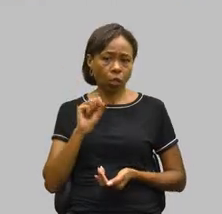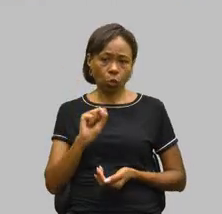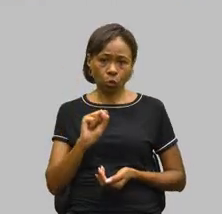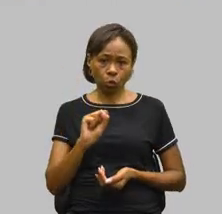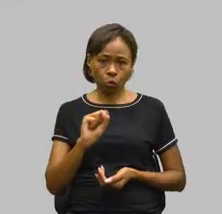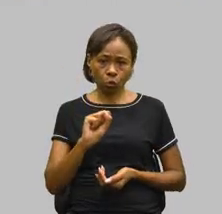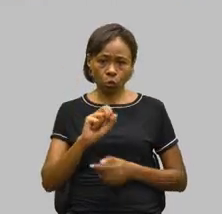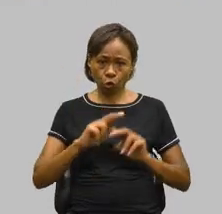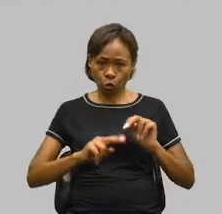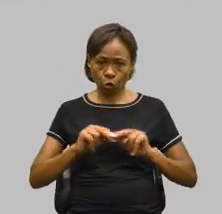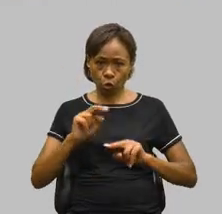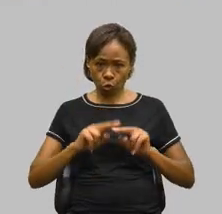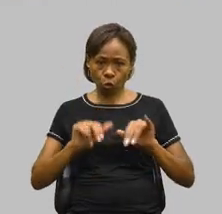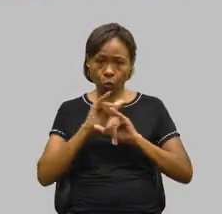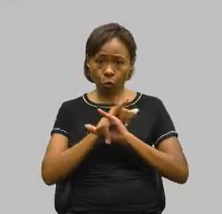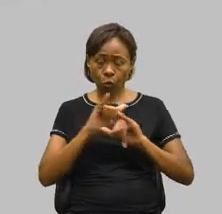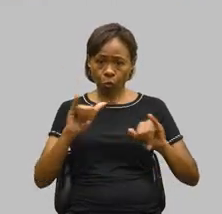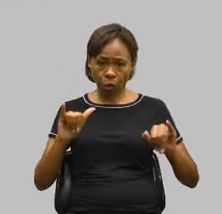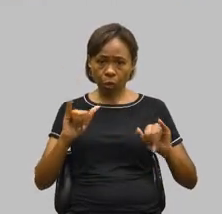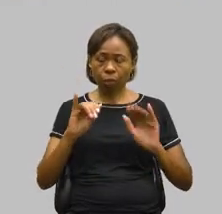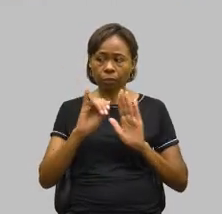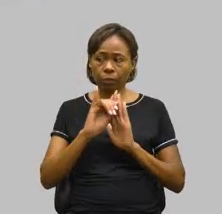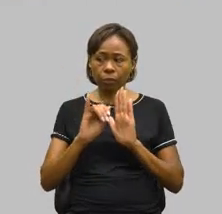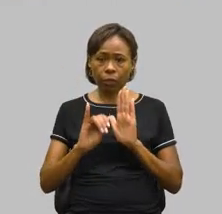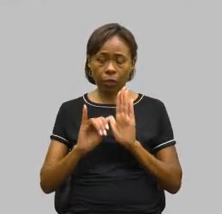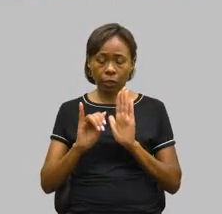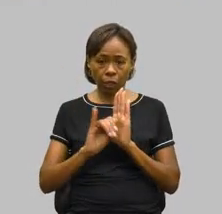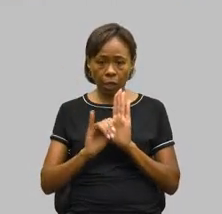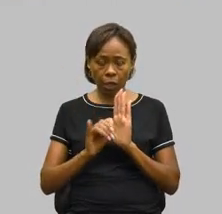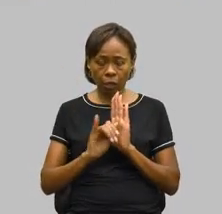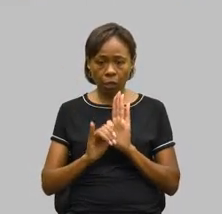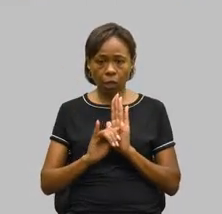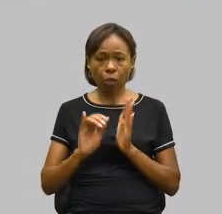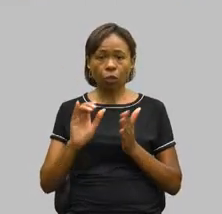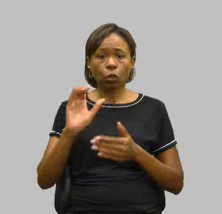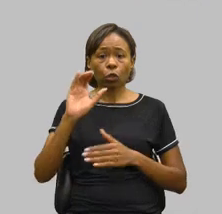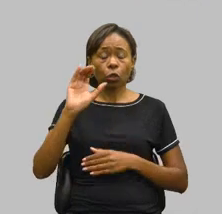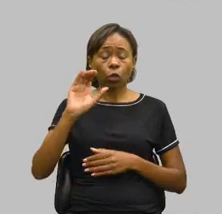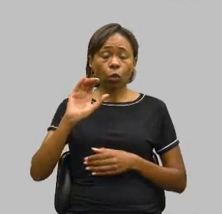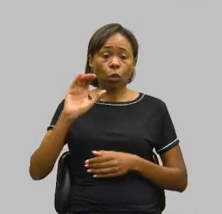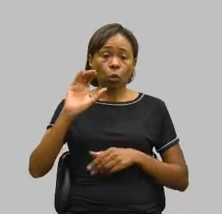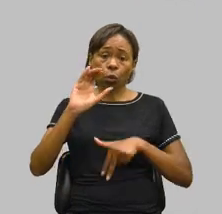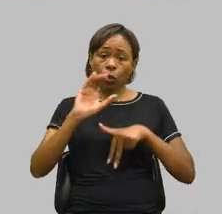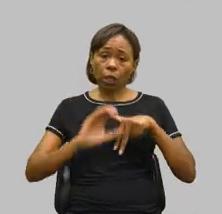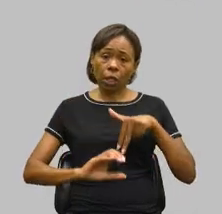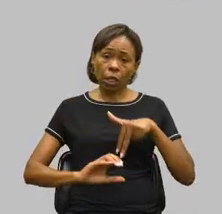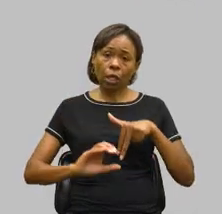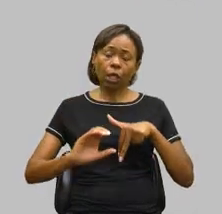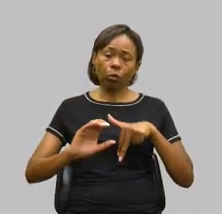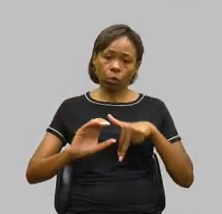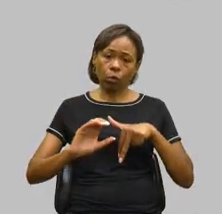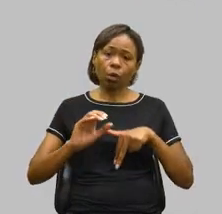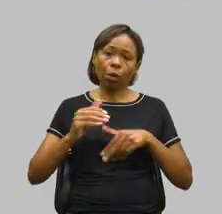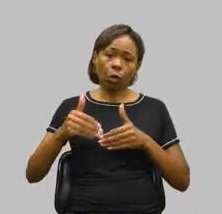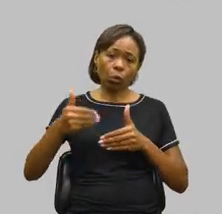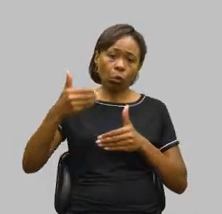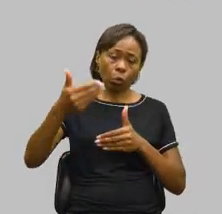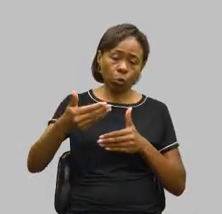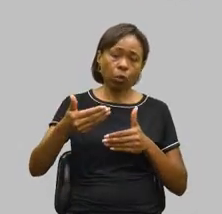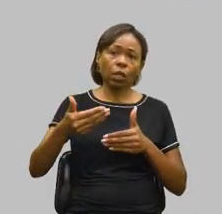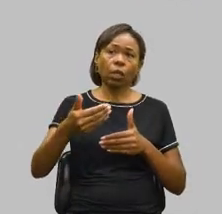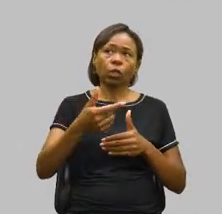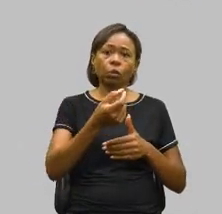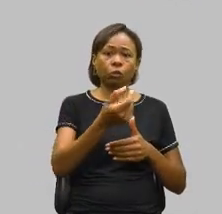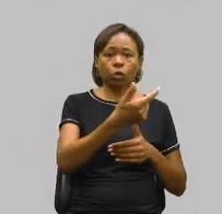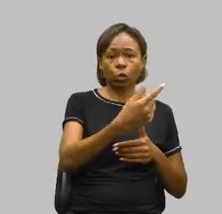Junho o edital de seleção dos conselheiros da sociedade civil para o próximo mandato 2024 2026